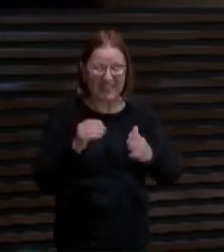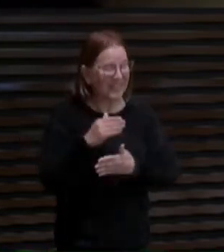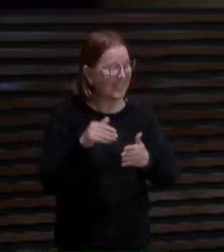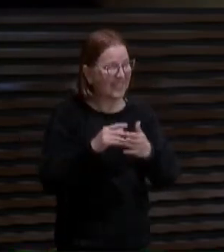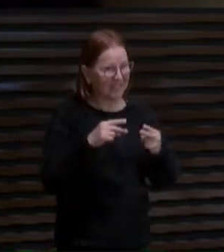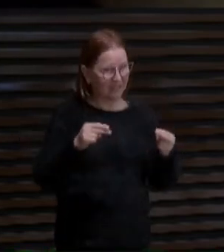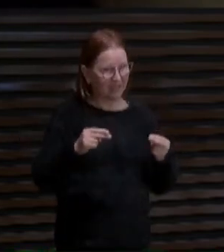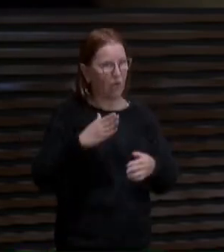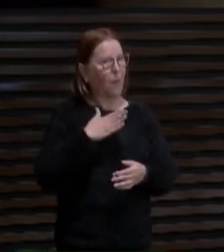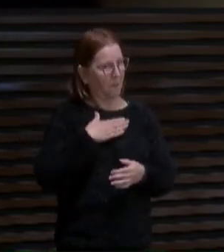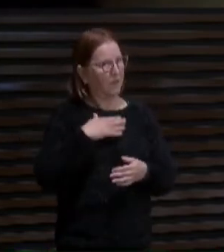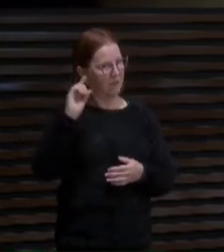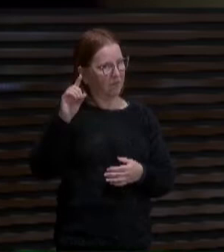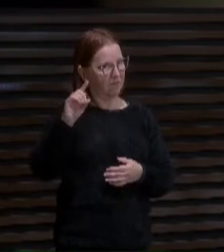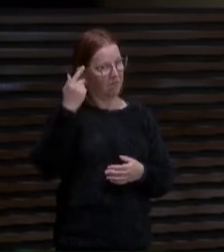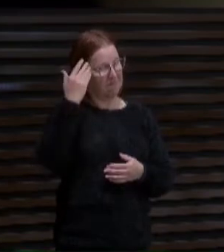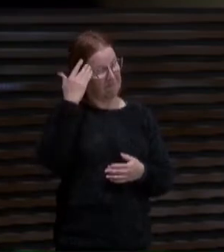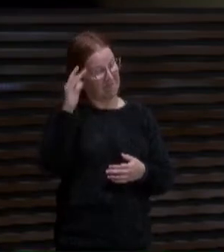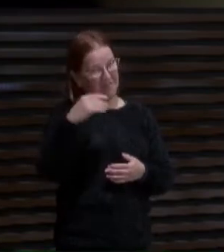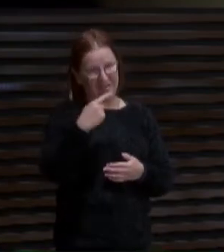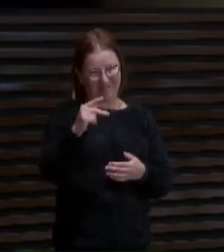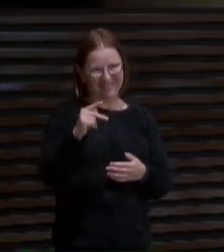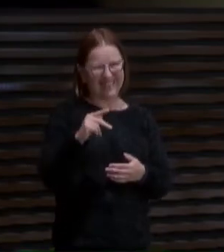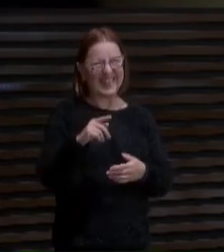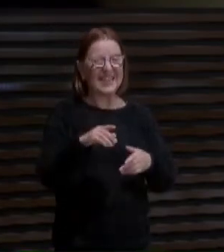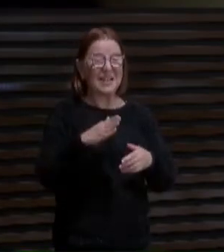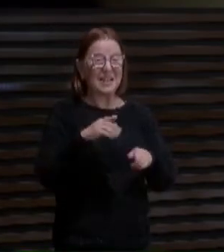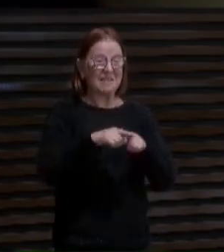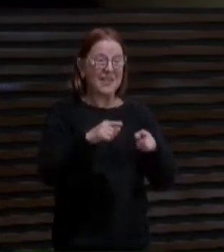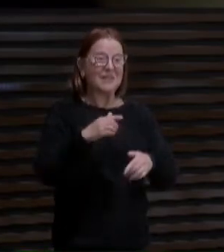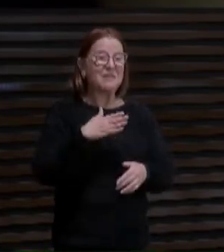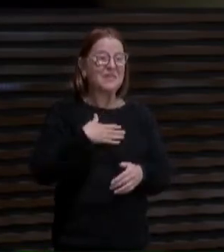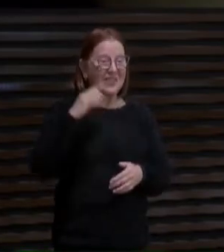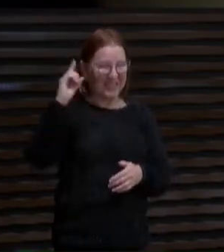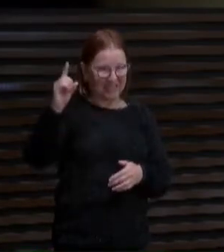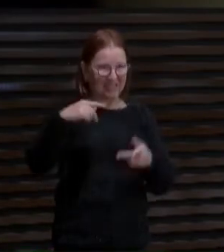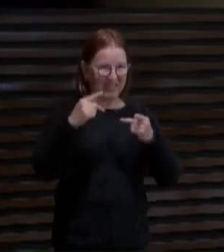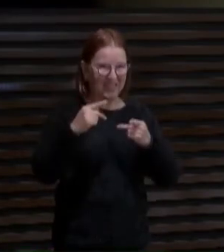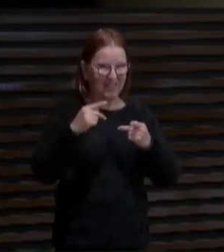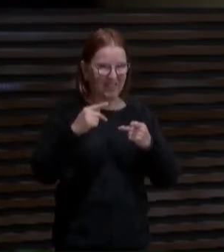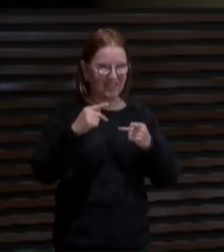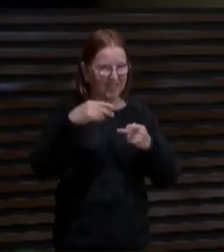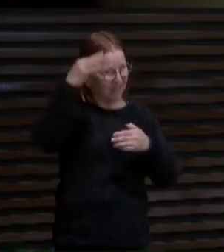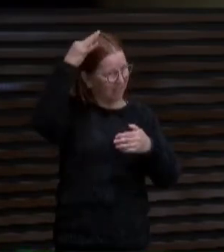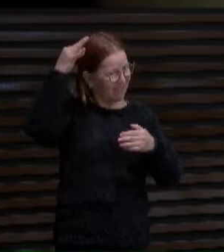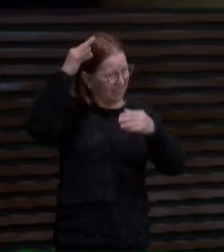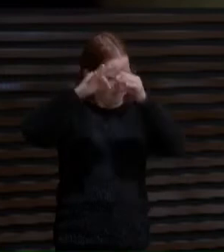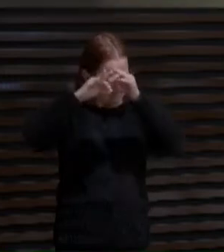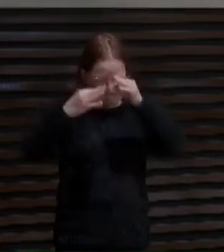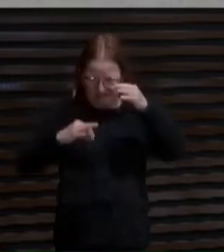eu não sei o seu O meu Deus é o Deus que ele diz não cai um fio de cabelo da sua cabeça sem a minha permissão